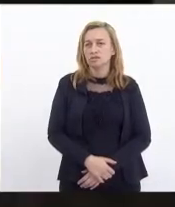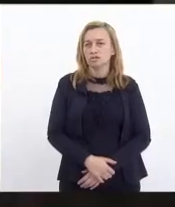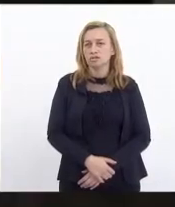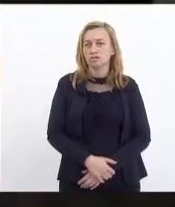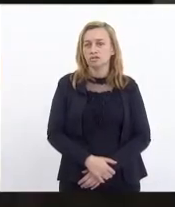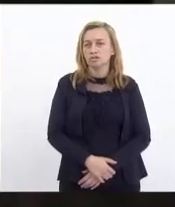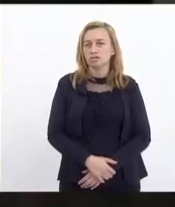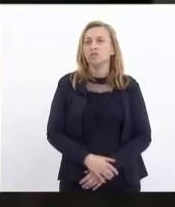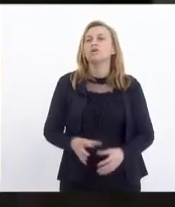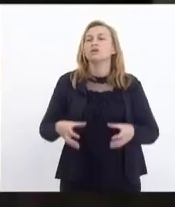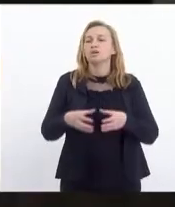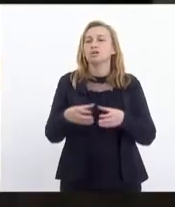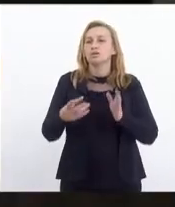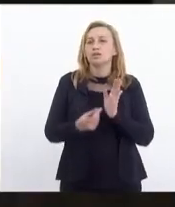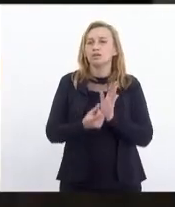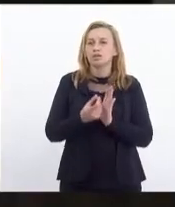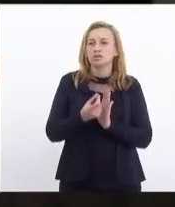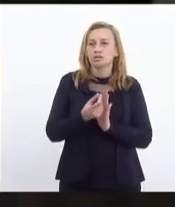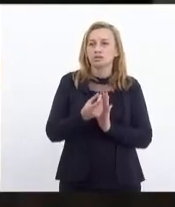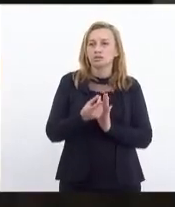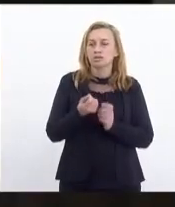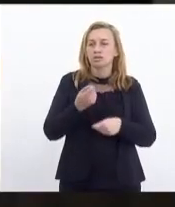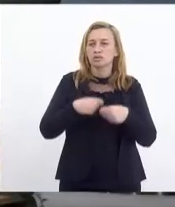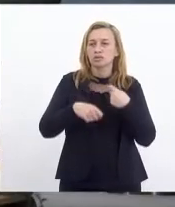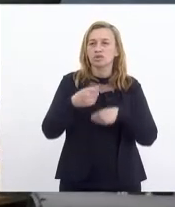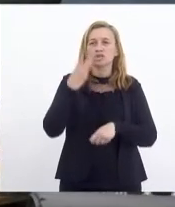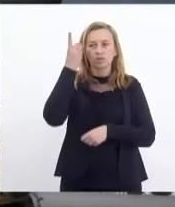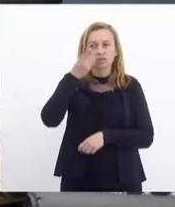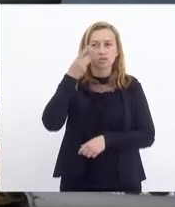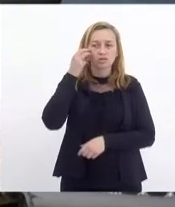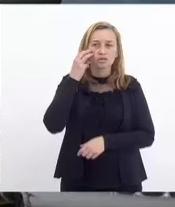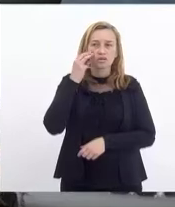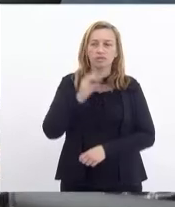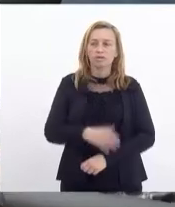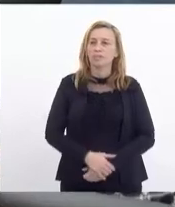Pela Comissão de Economia, deputado Valdeque Carneiro.